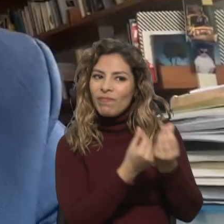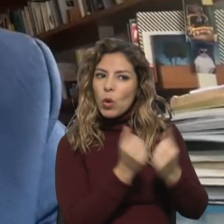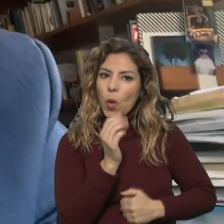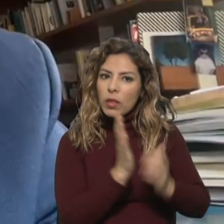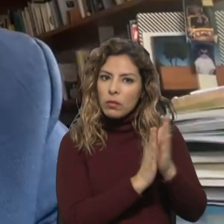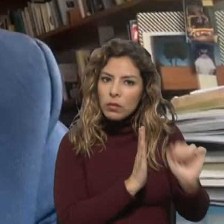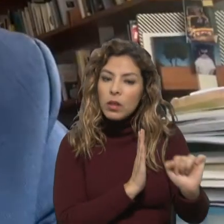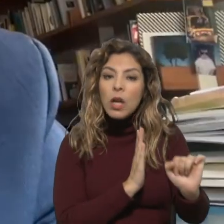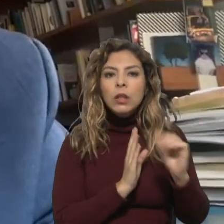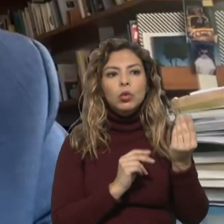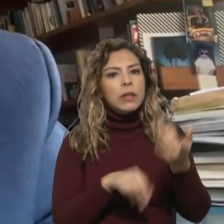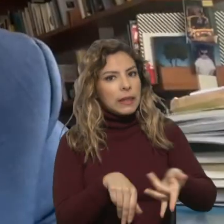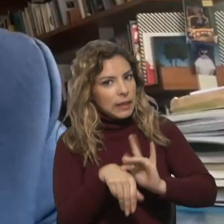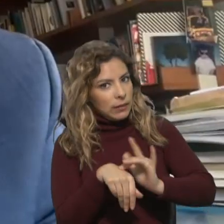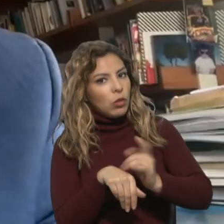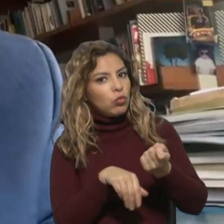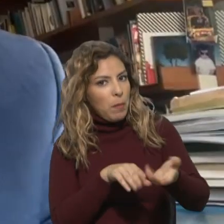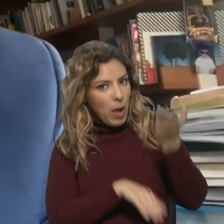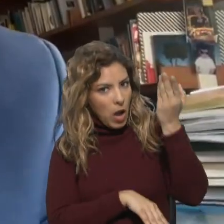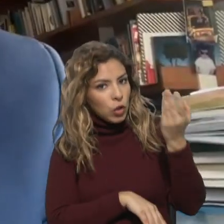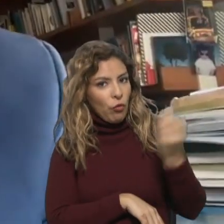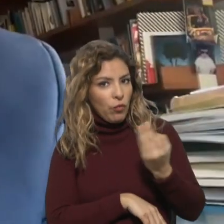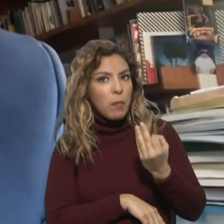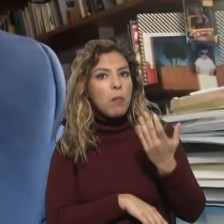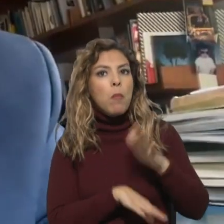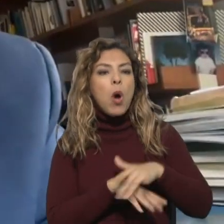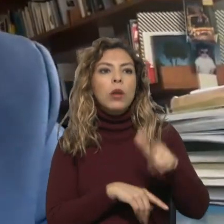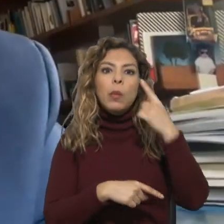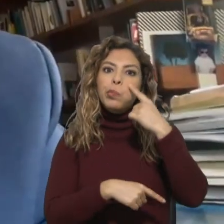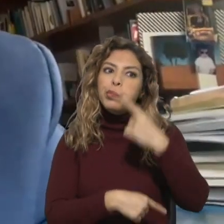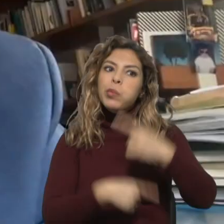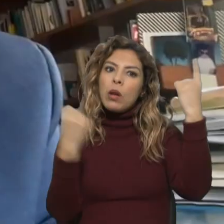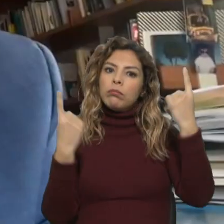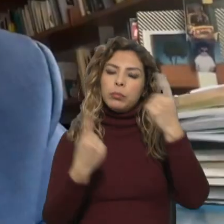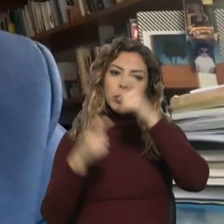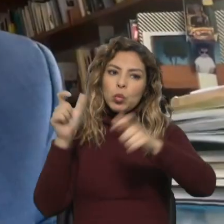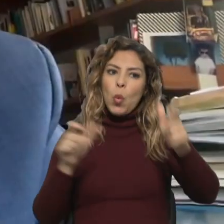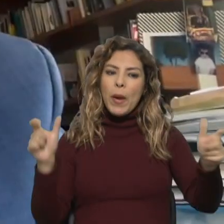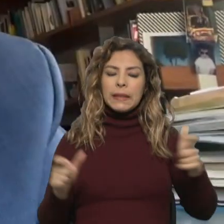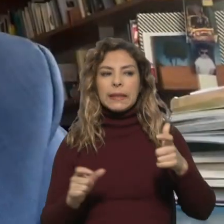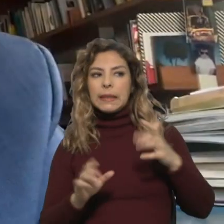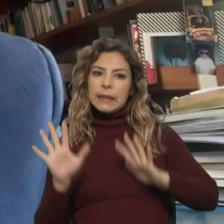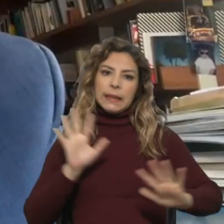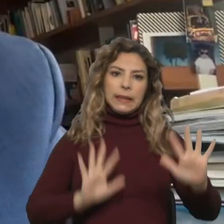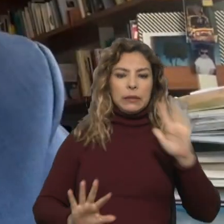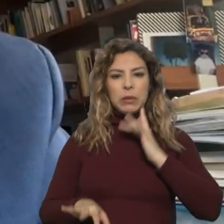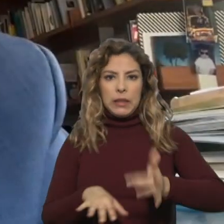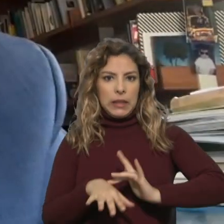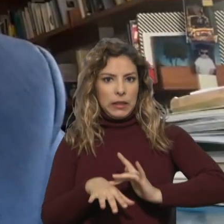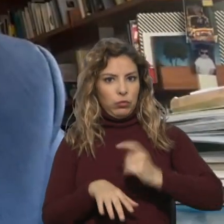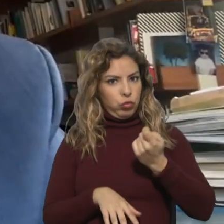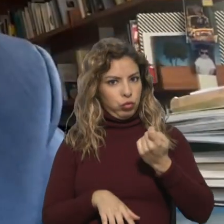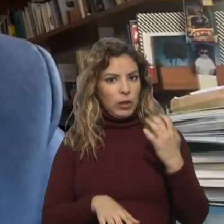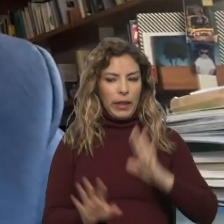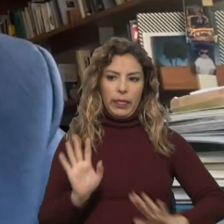sensível, pelo menos do ponto de vista da manifestação pública, mais sensível a esta questão. Até porque,